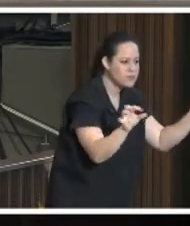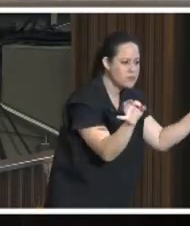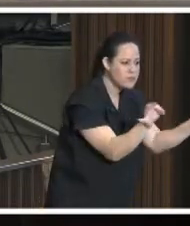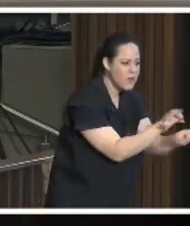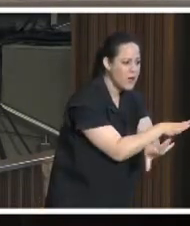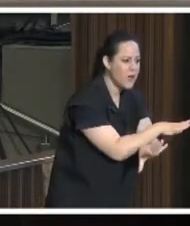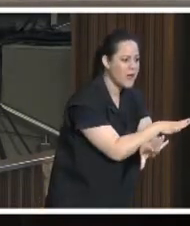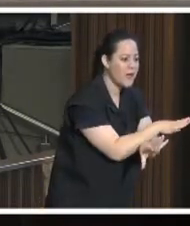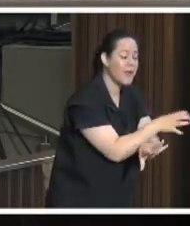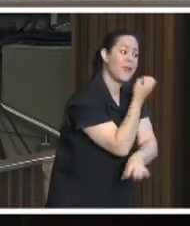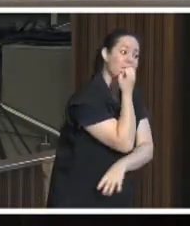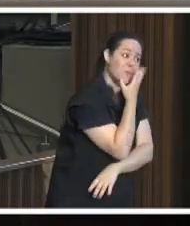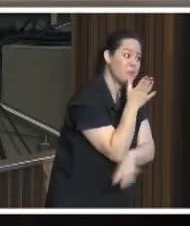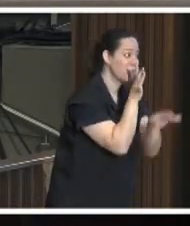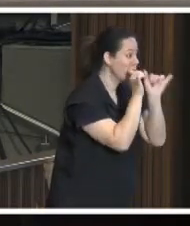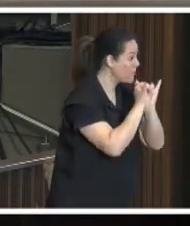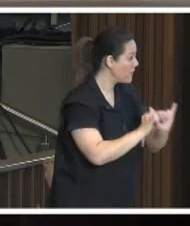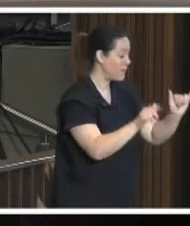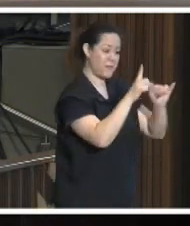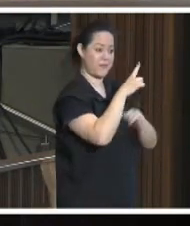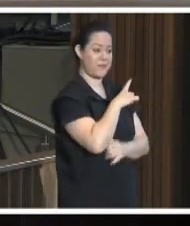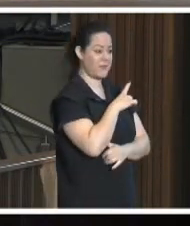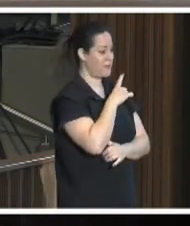Essa é a boa notícia.